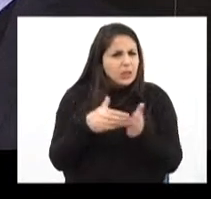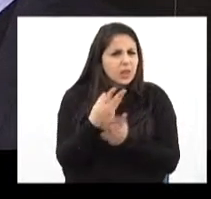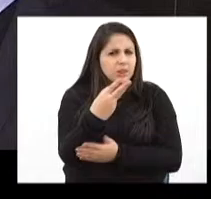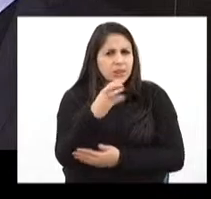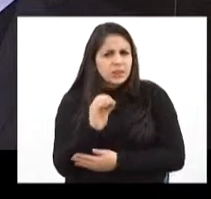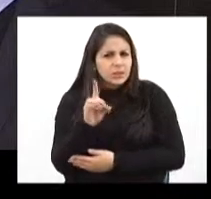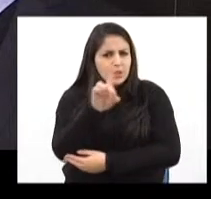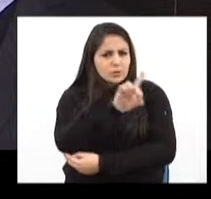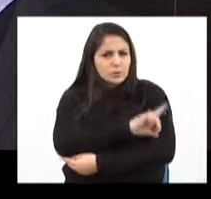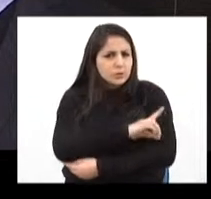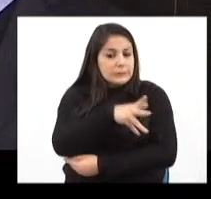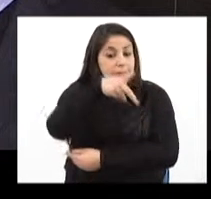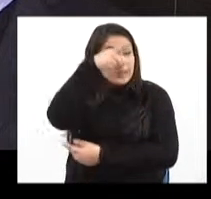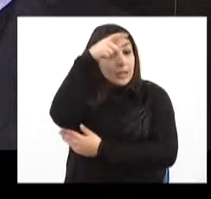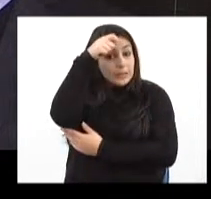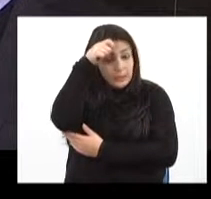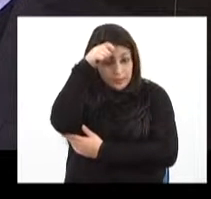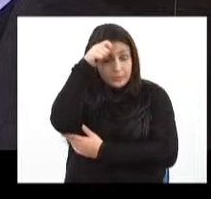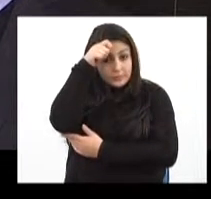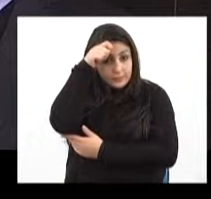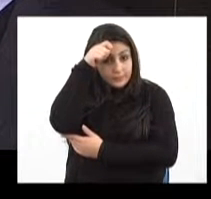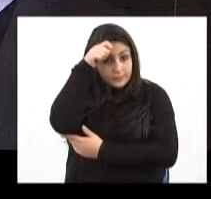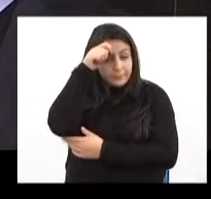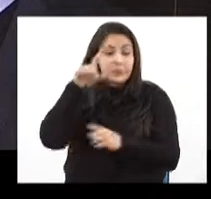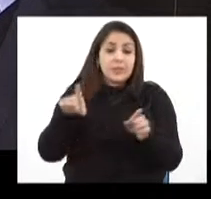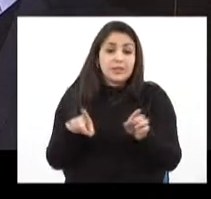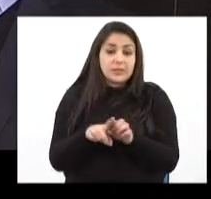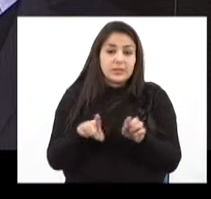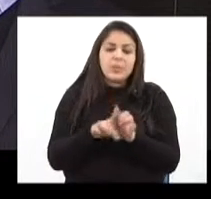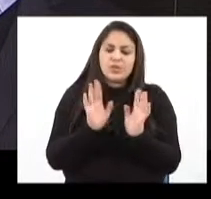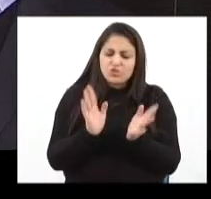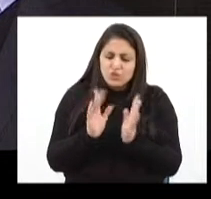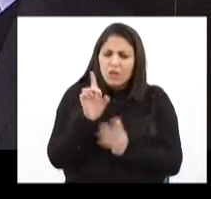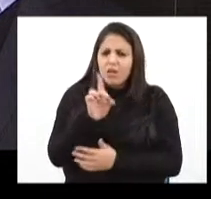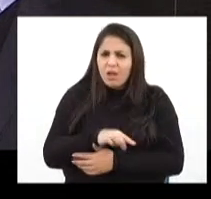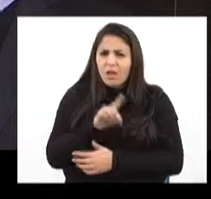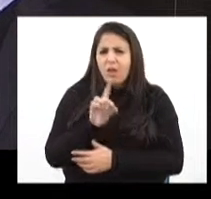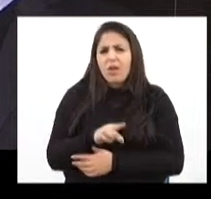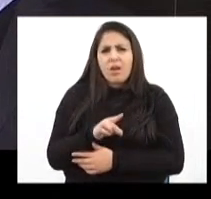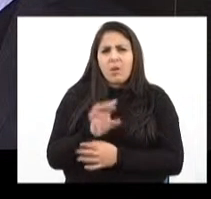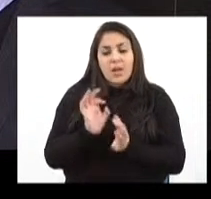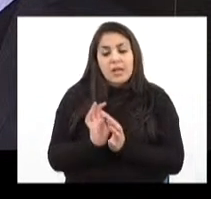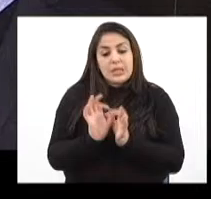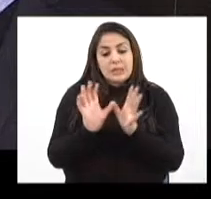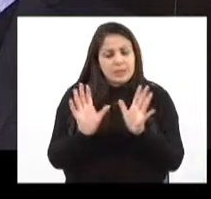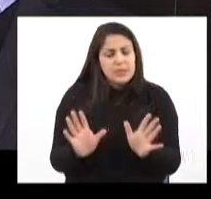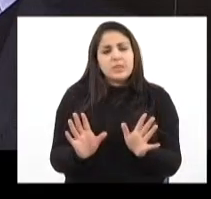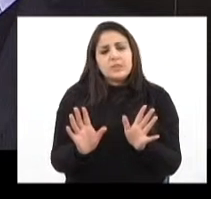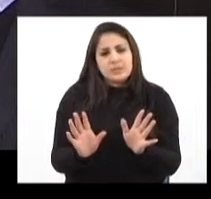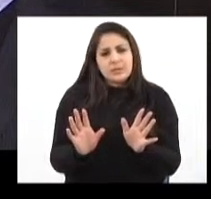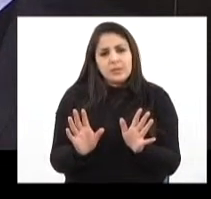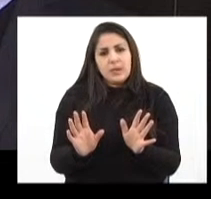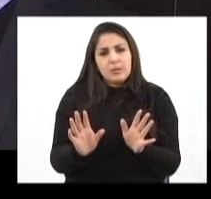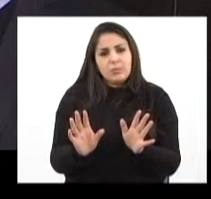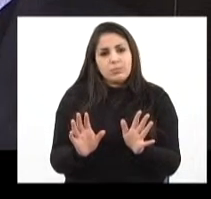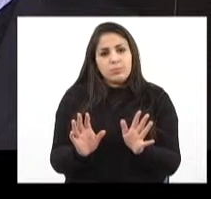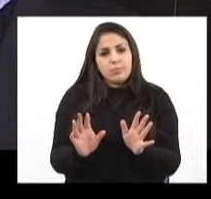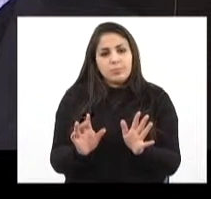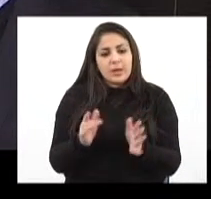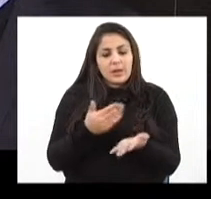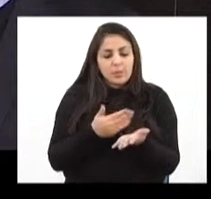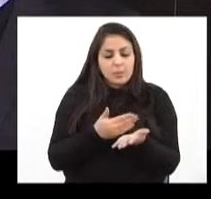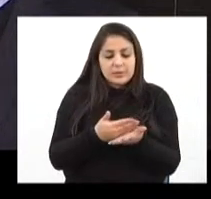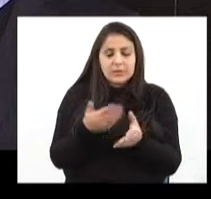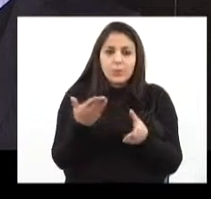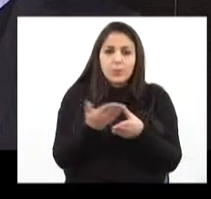até 30 dias para análise e posterior liberação da licença prévia, que já é uma licença, digamos assim,